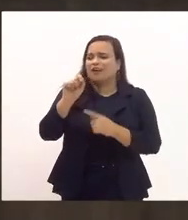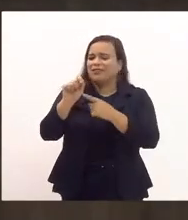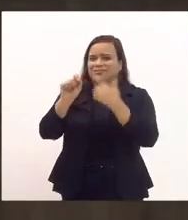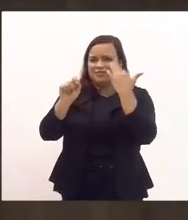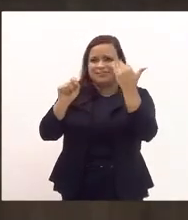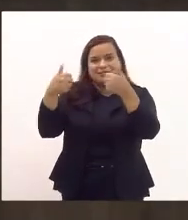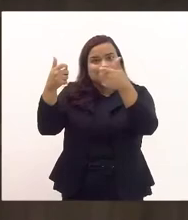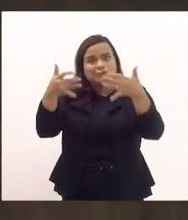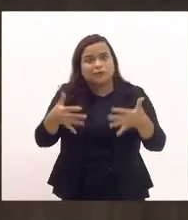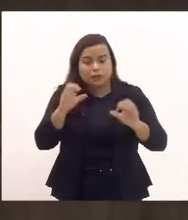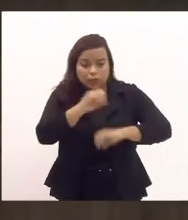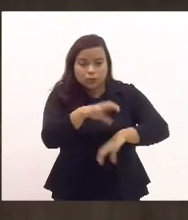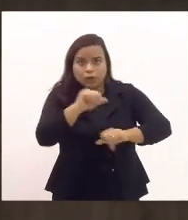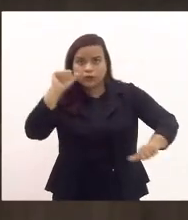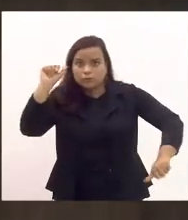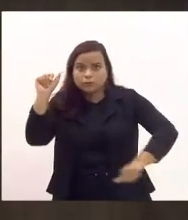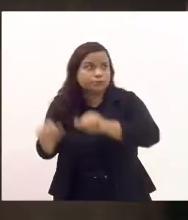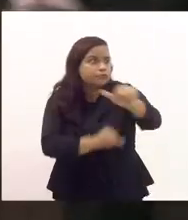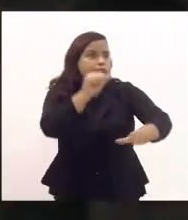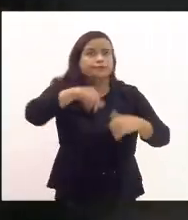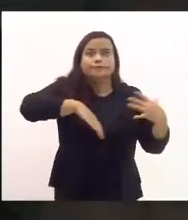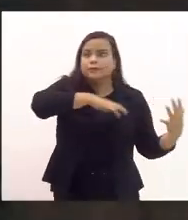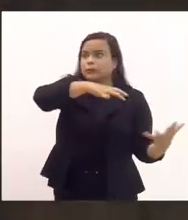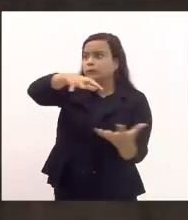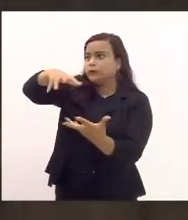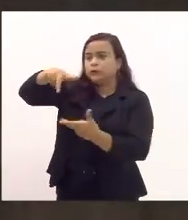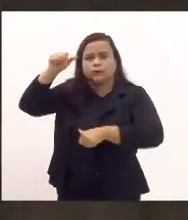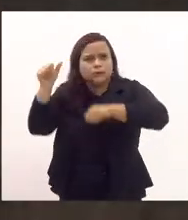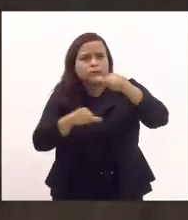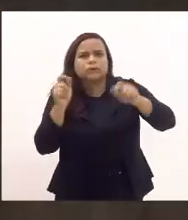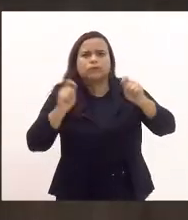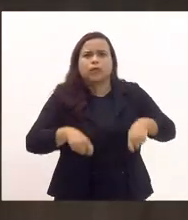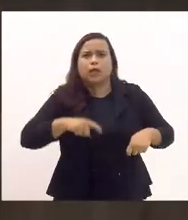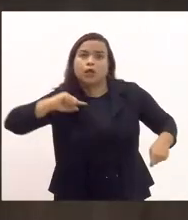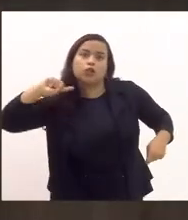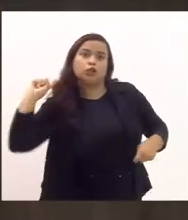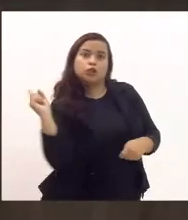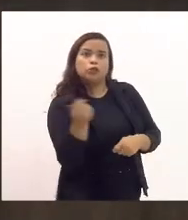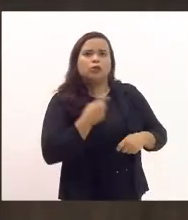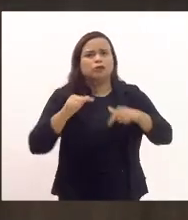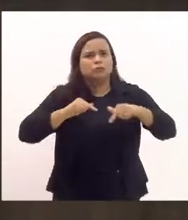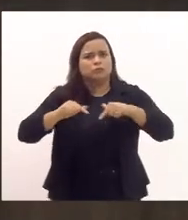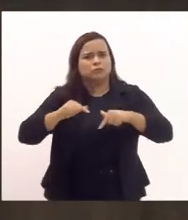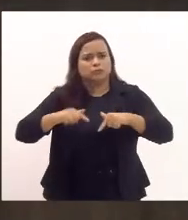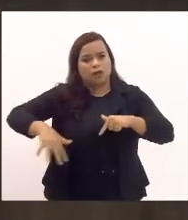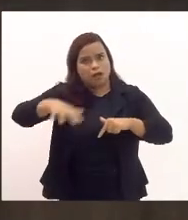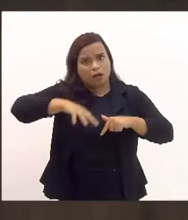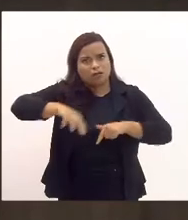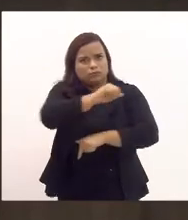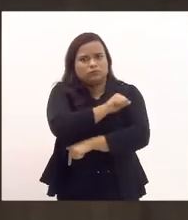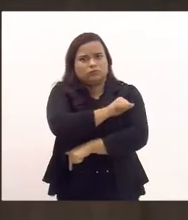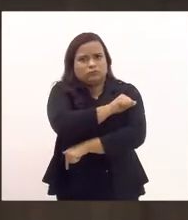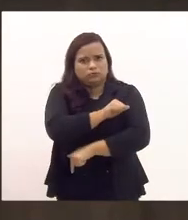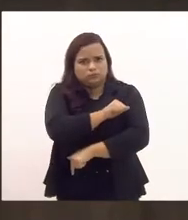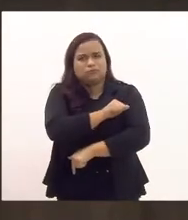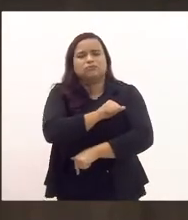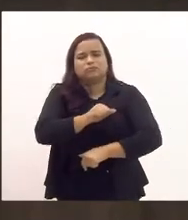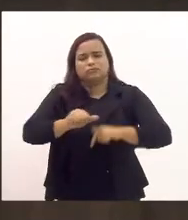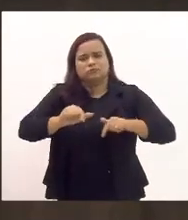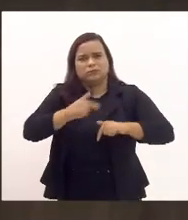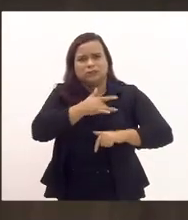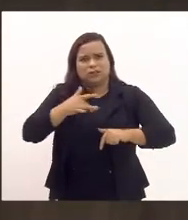educação transforma o mundo e nós da área da saúde enfermeiras que somos